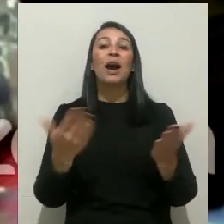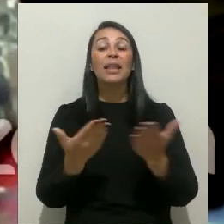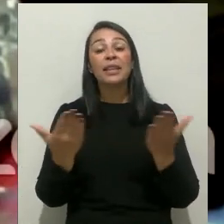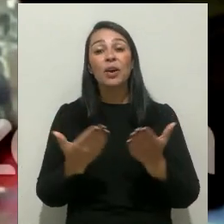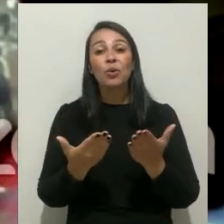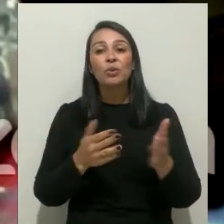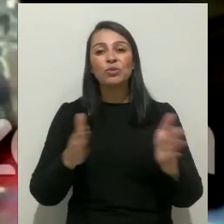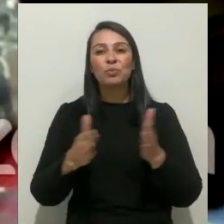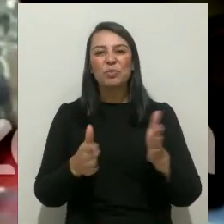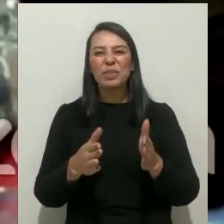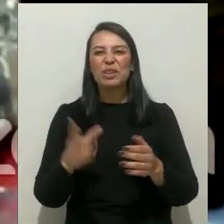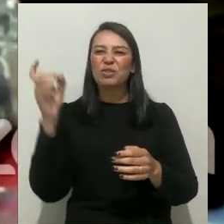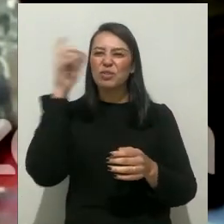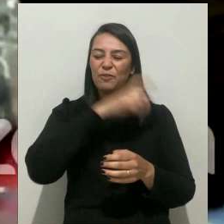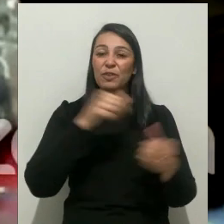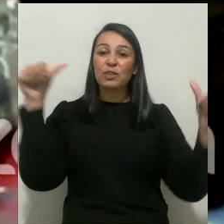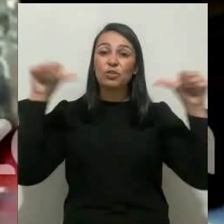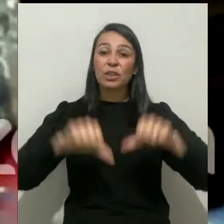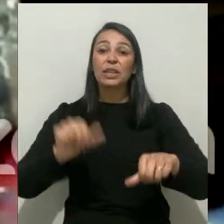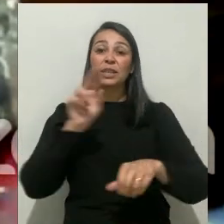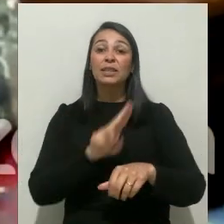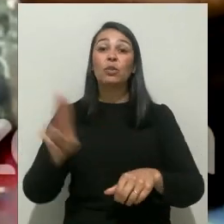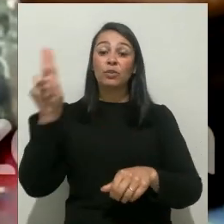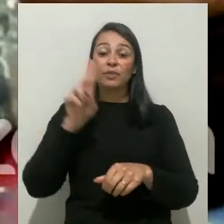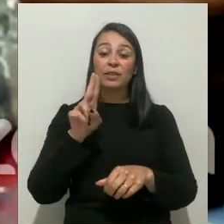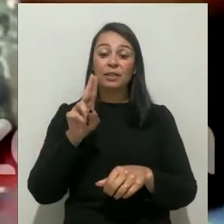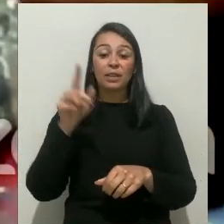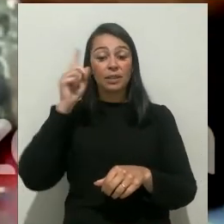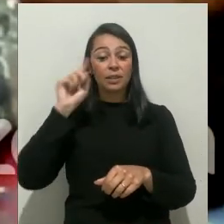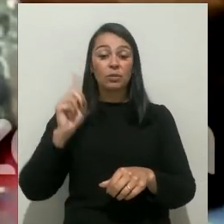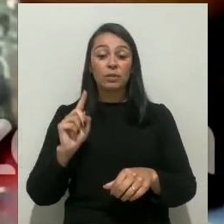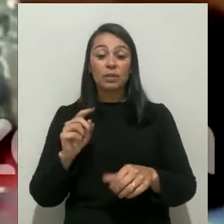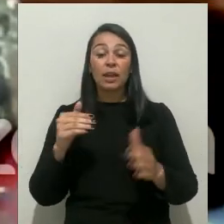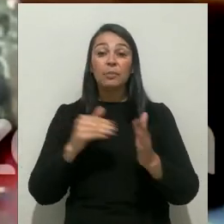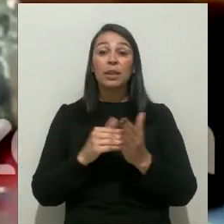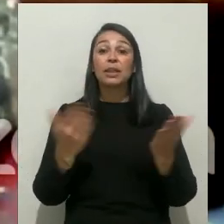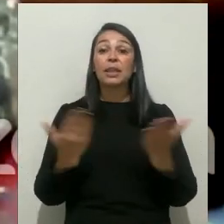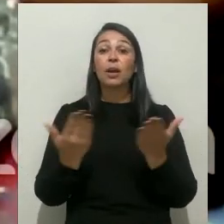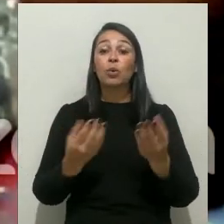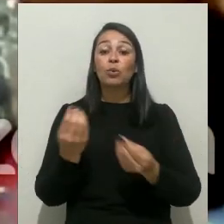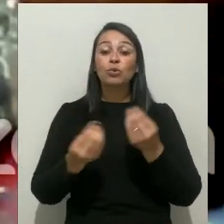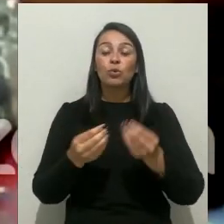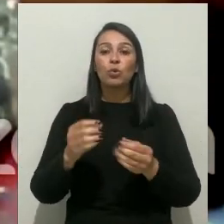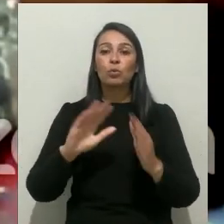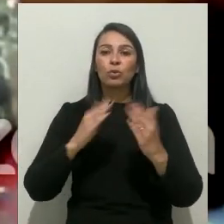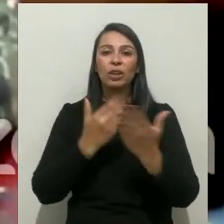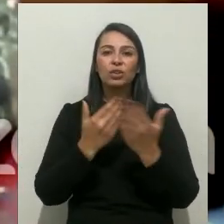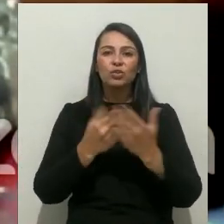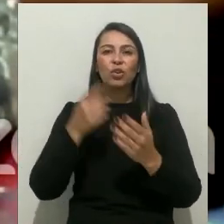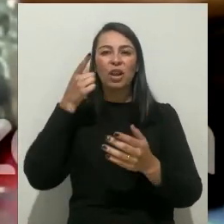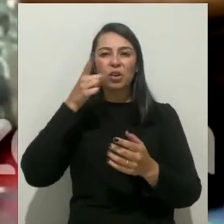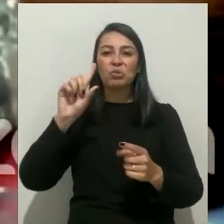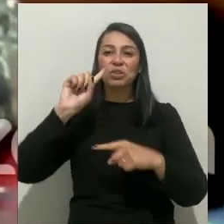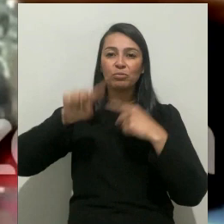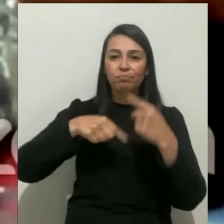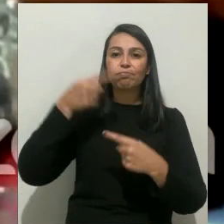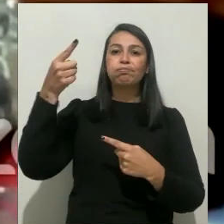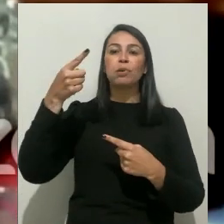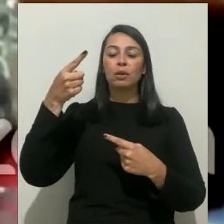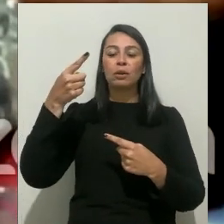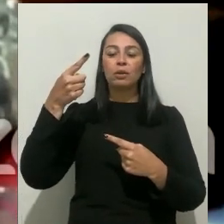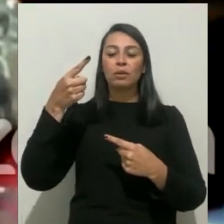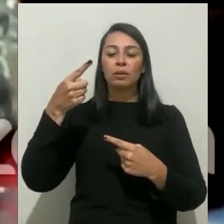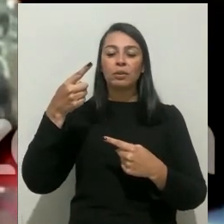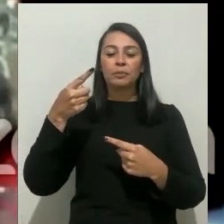mais terrível de crise universitária lá, a gente não sabe até hoje como é que aquela escola se reergueu, como é que ela conseguiu